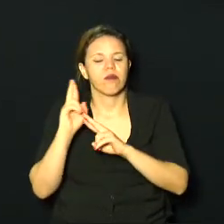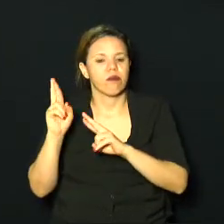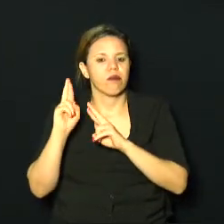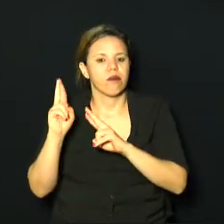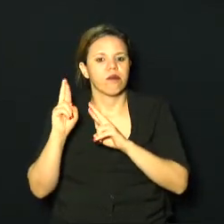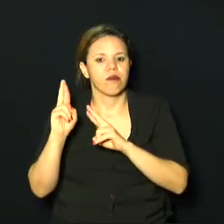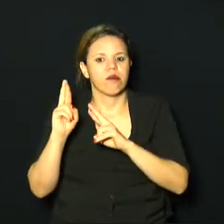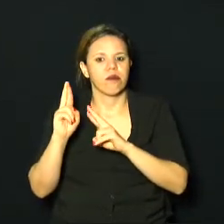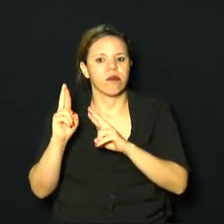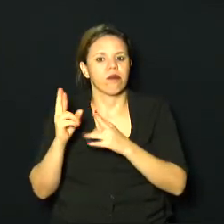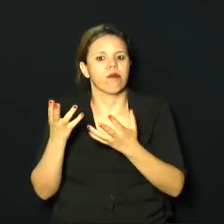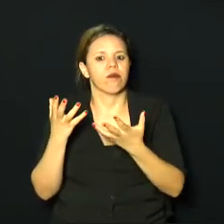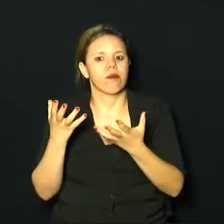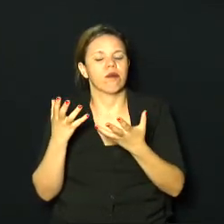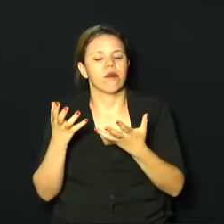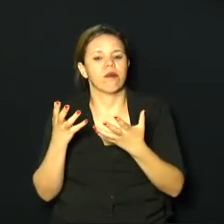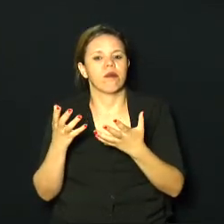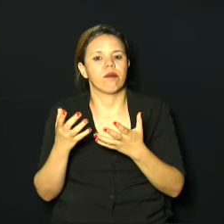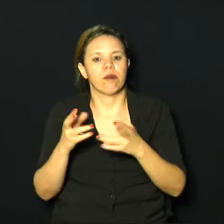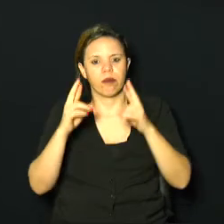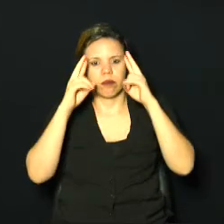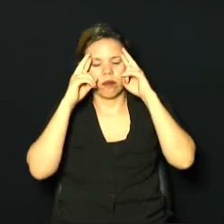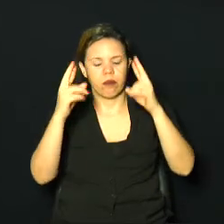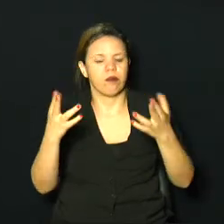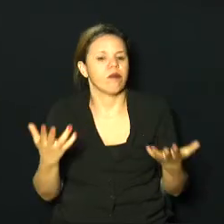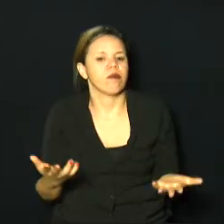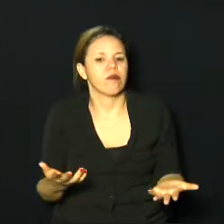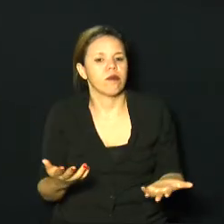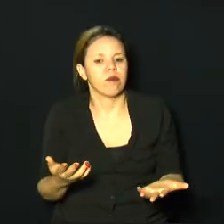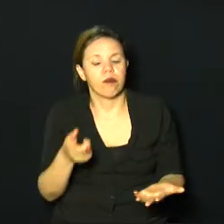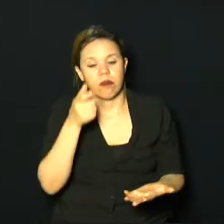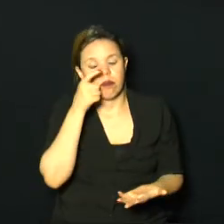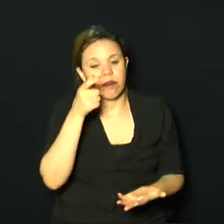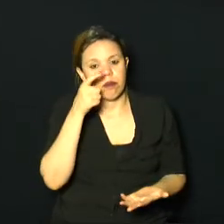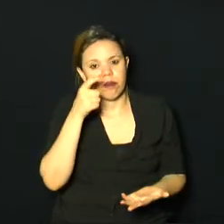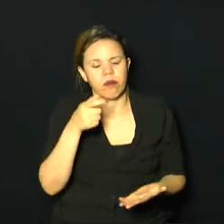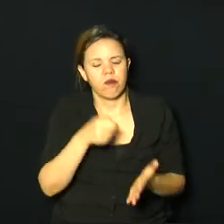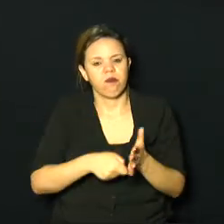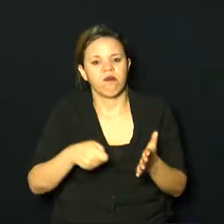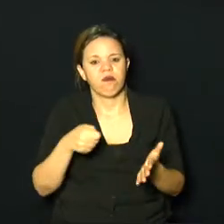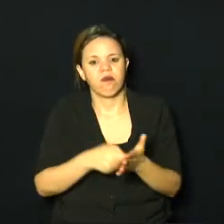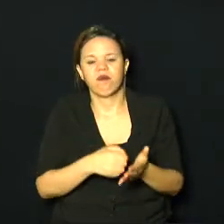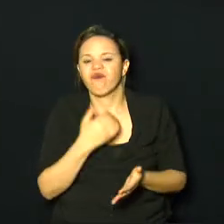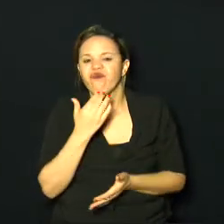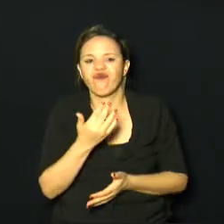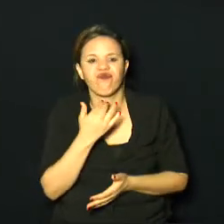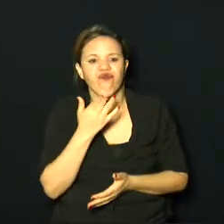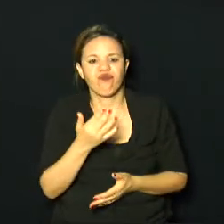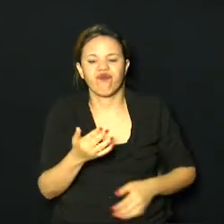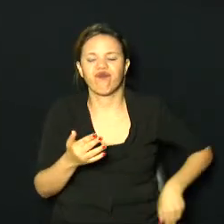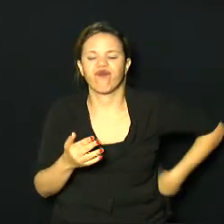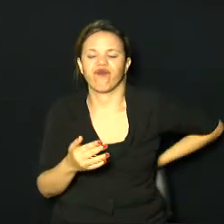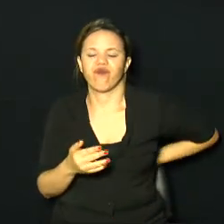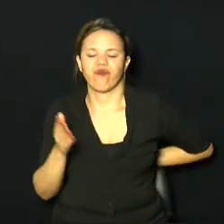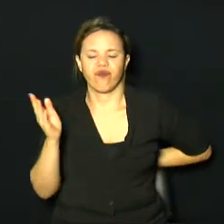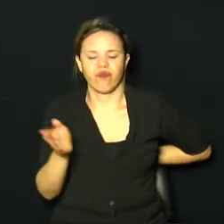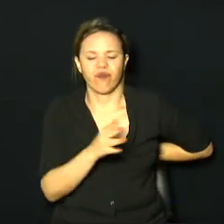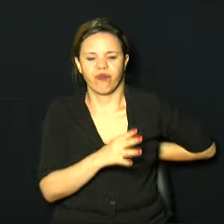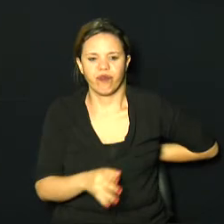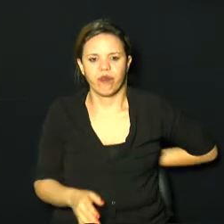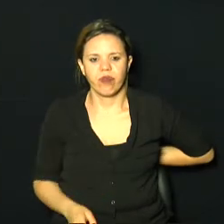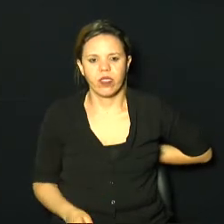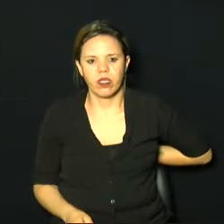uma busca de maior dignidade, e a gente está vendo a nossa luta toda caindo, né, por terra,